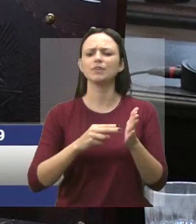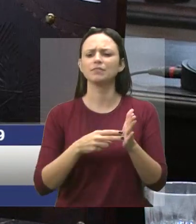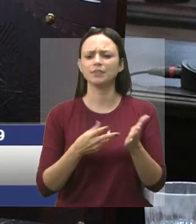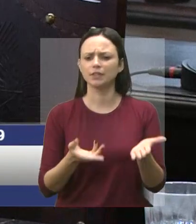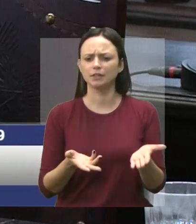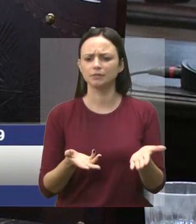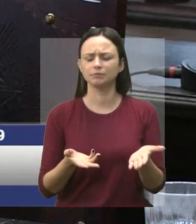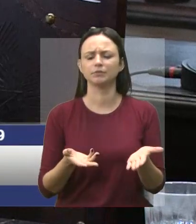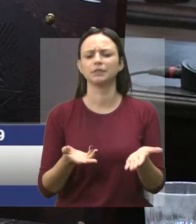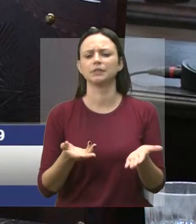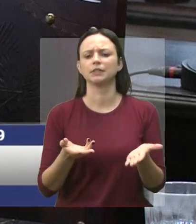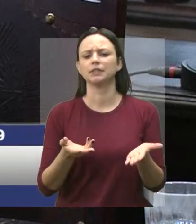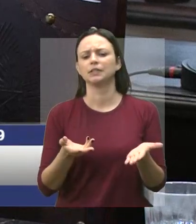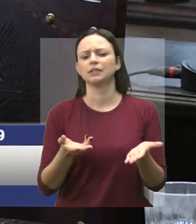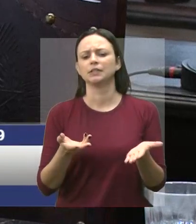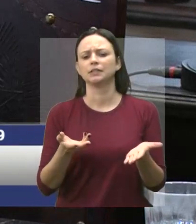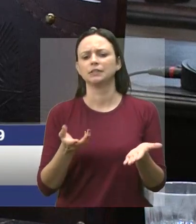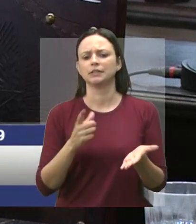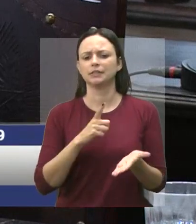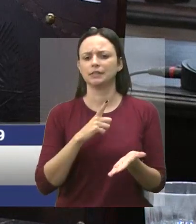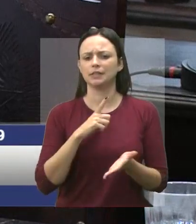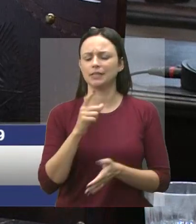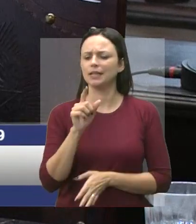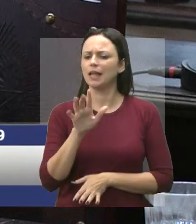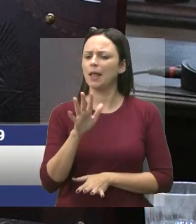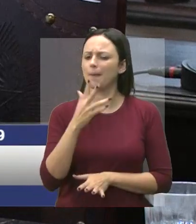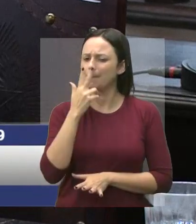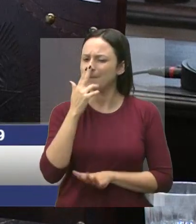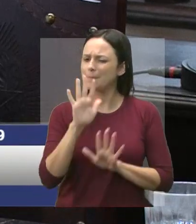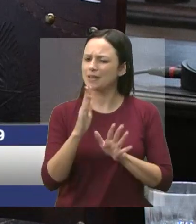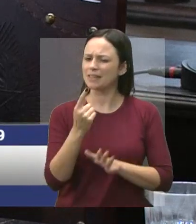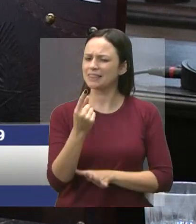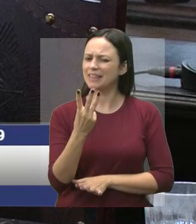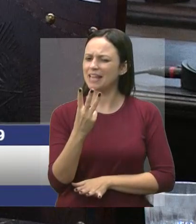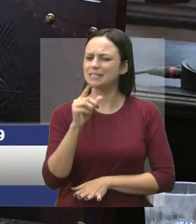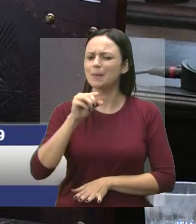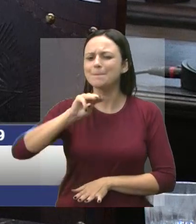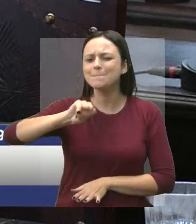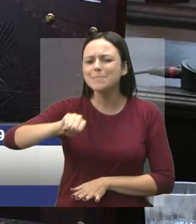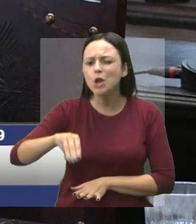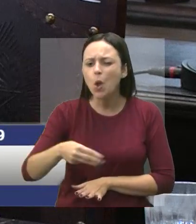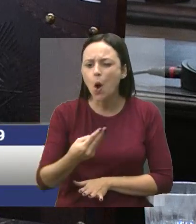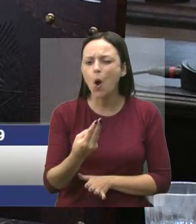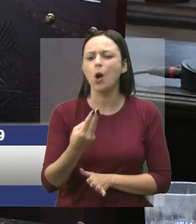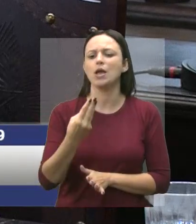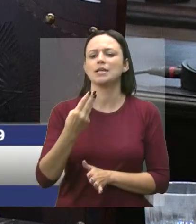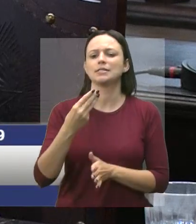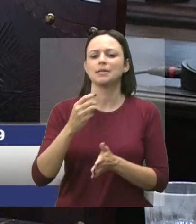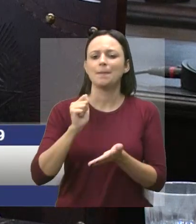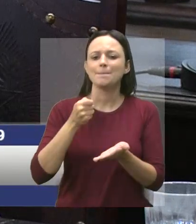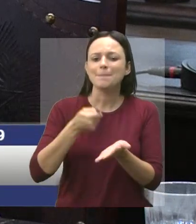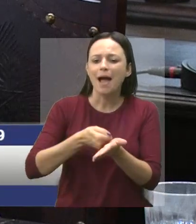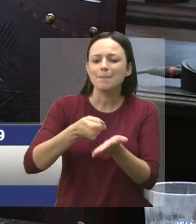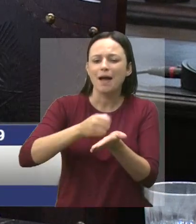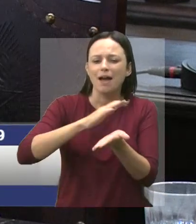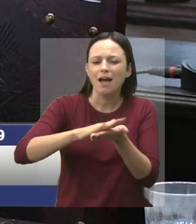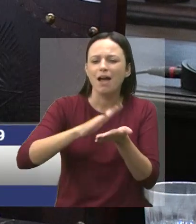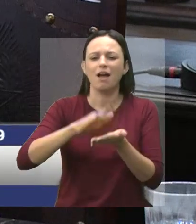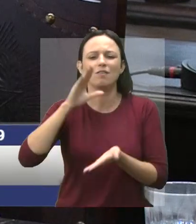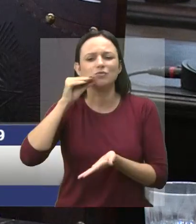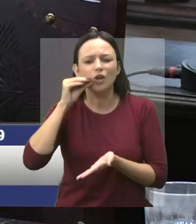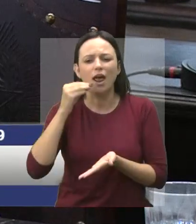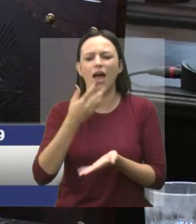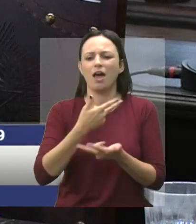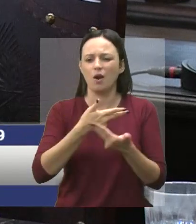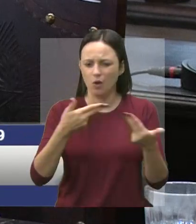teremos a previsão de 13 milhões por mês de gasto com folha de pagamento e encargos, é isso mesmo? Isso